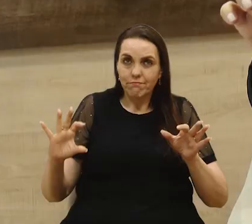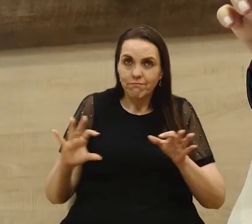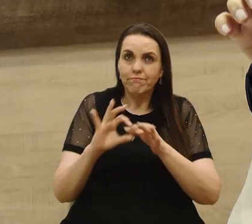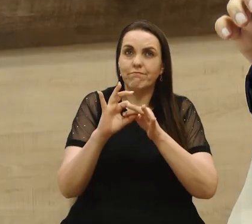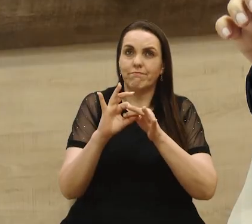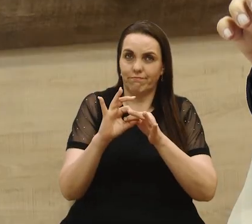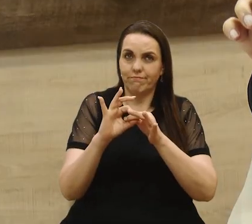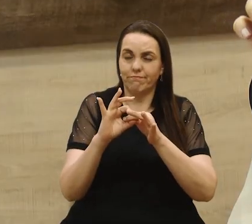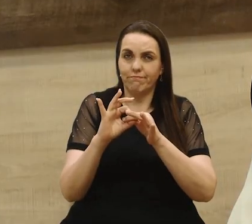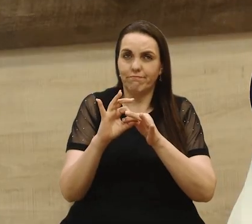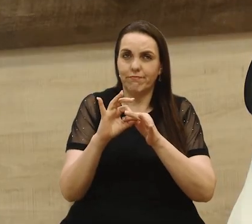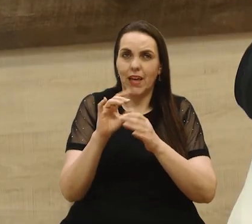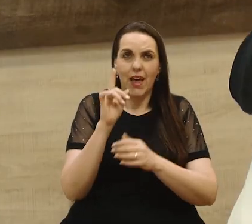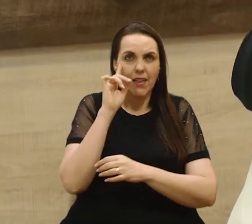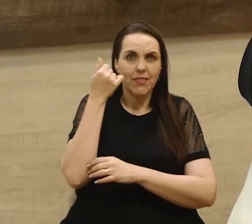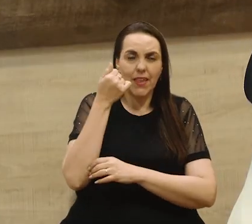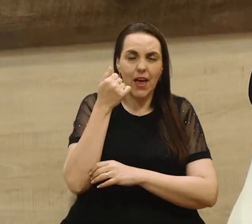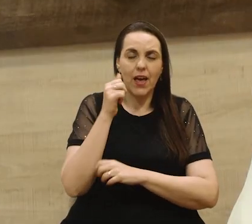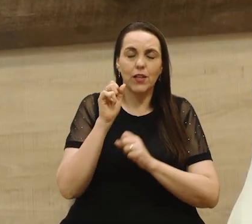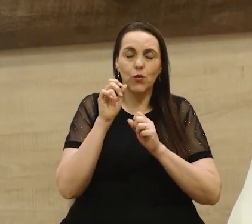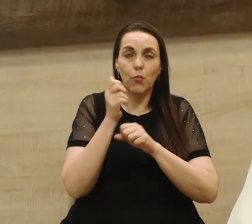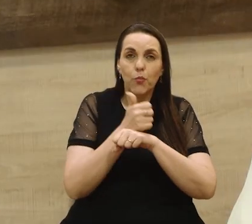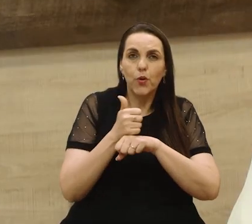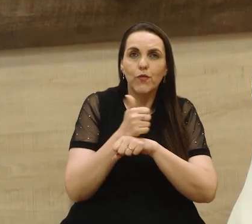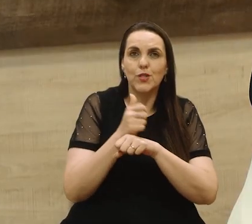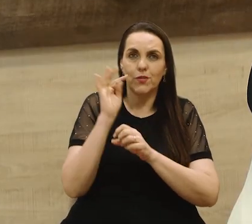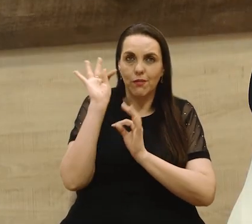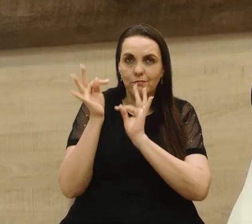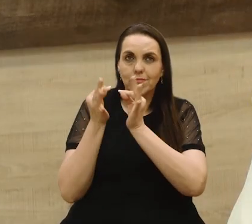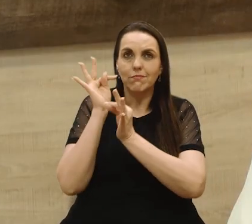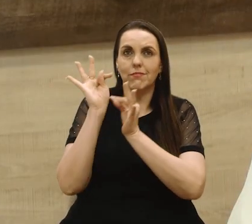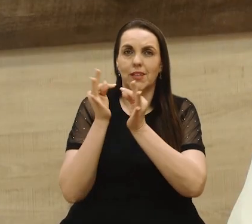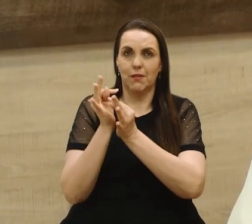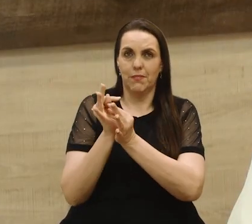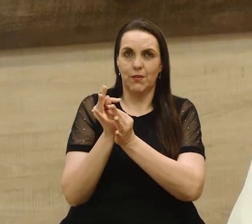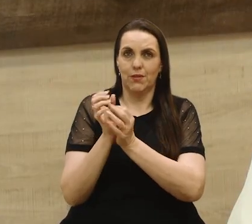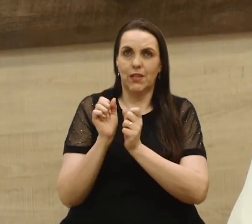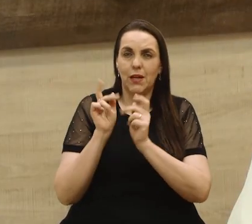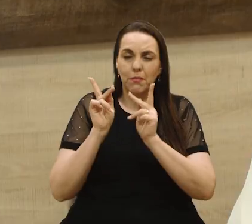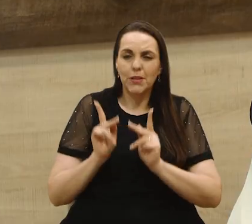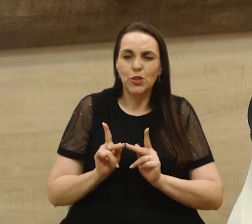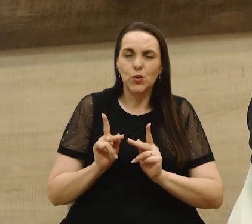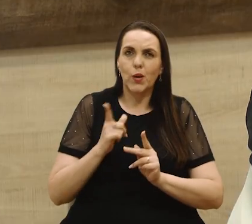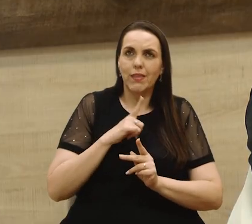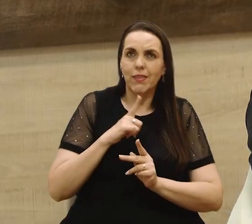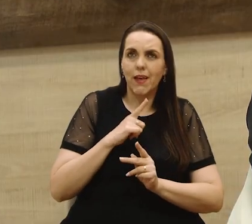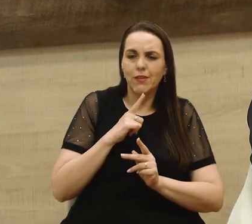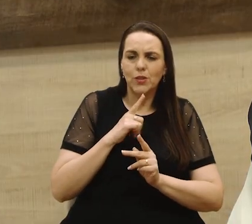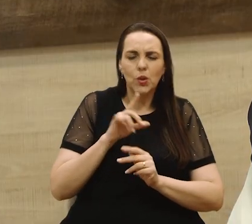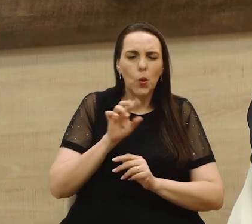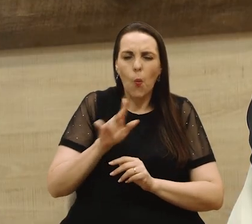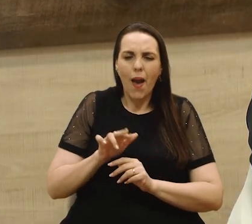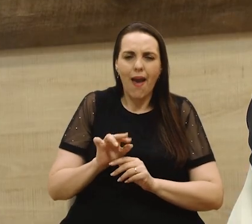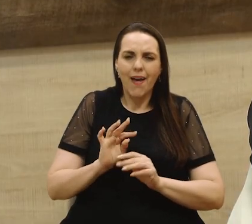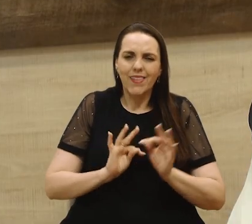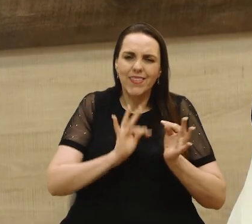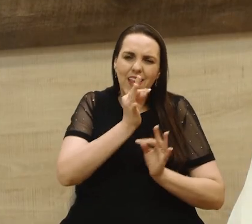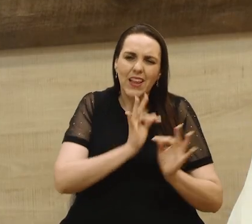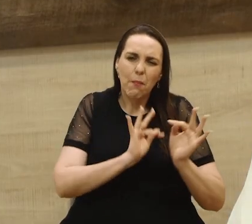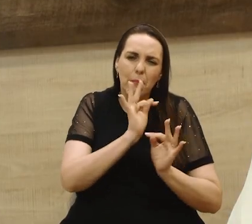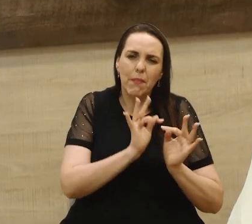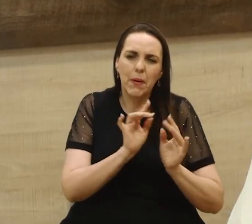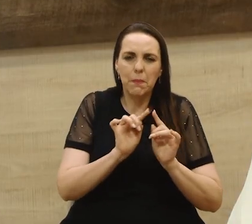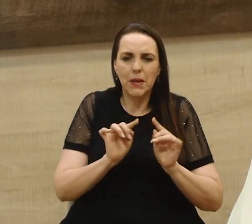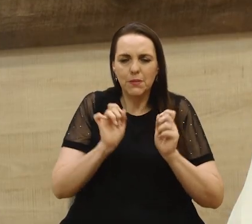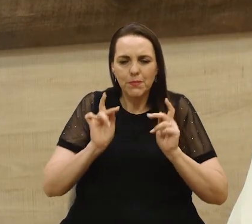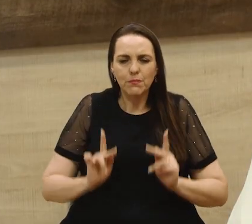uma conexão com a ideia de um terapeuta, com a ideia de alguém que está sob... não diria até um tratamento, mas alguém que